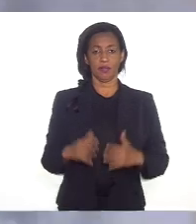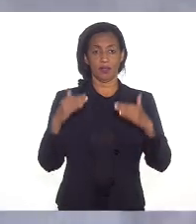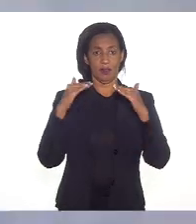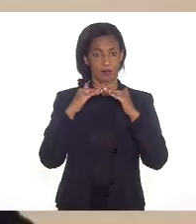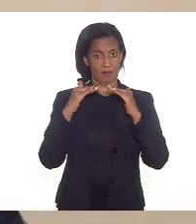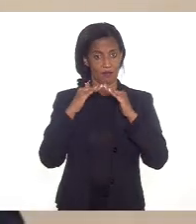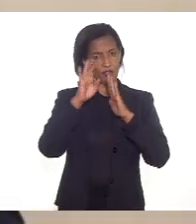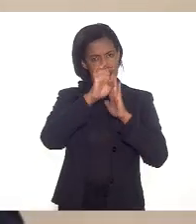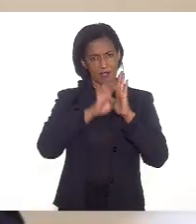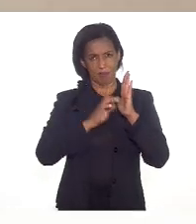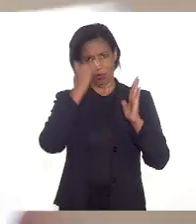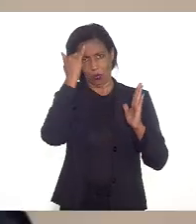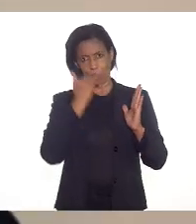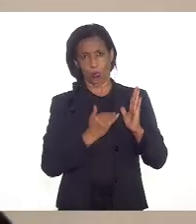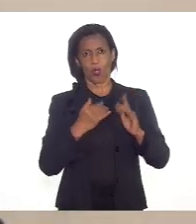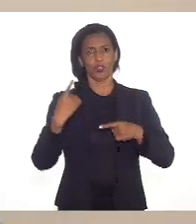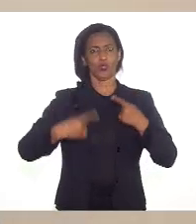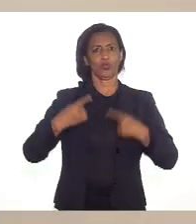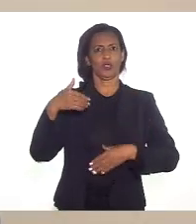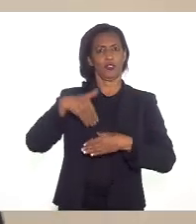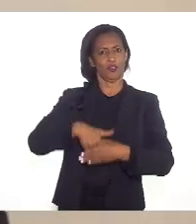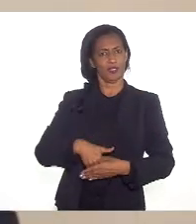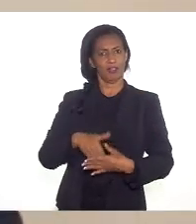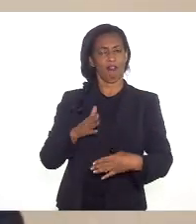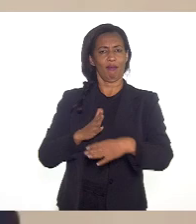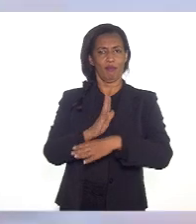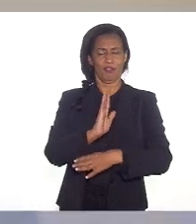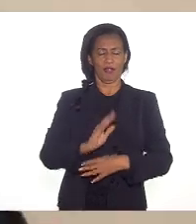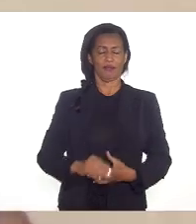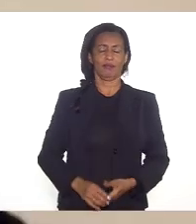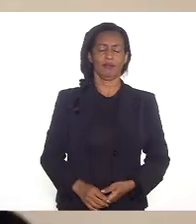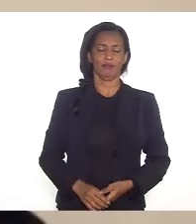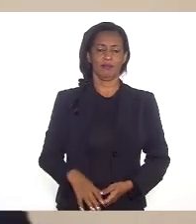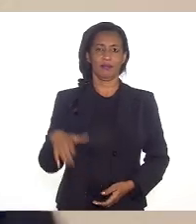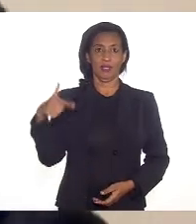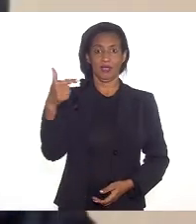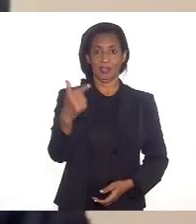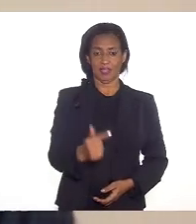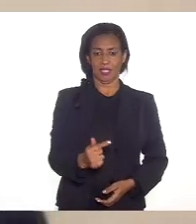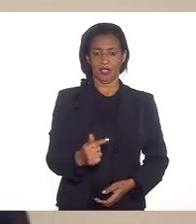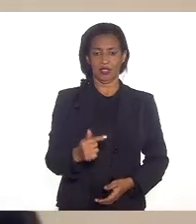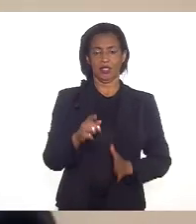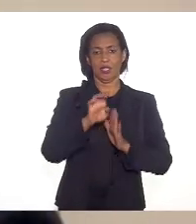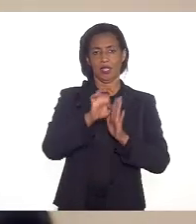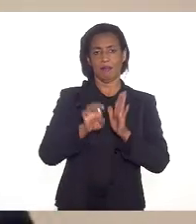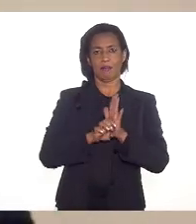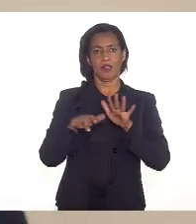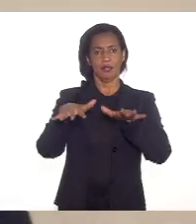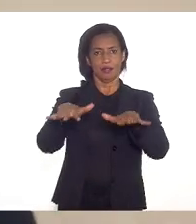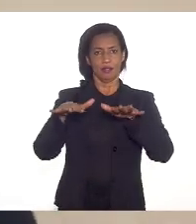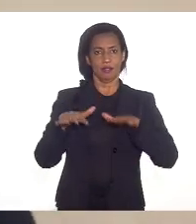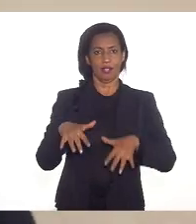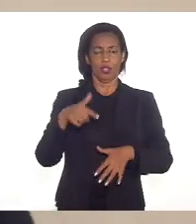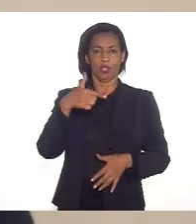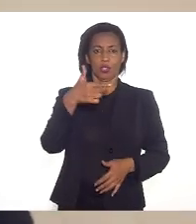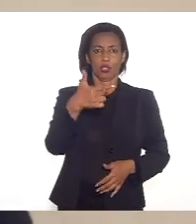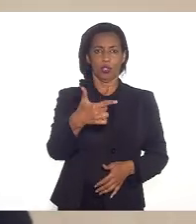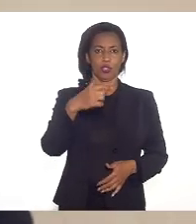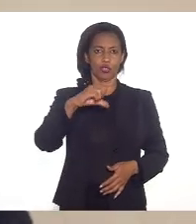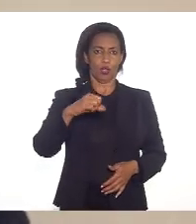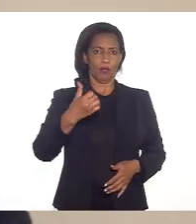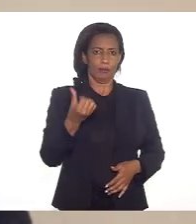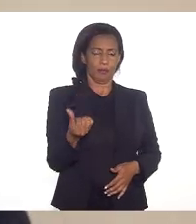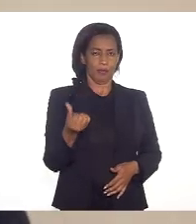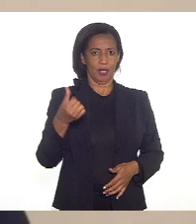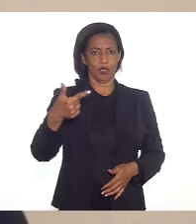Favorável às emendas. Em discussão e votação, aprovado. 7. Emendas de plenário, projeto de lei 296/2019,